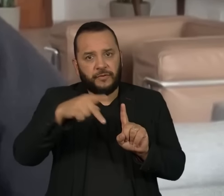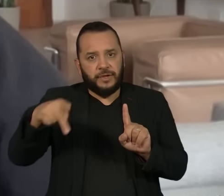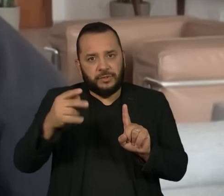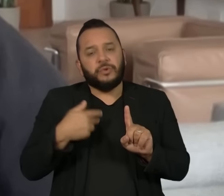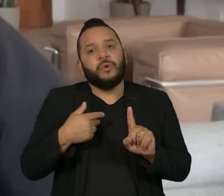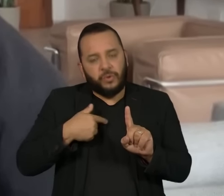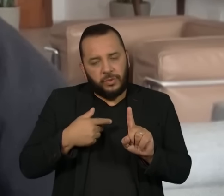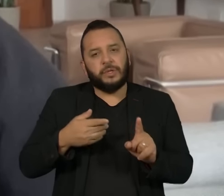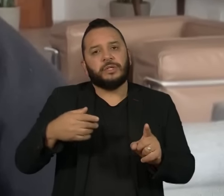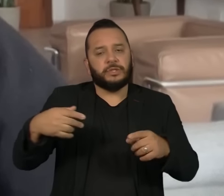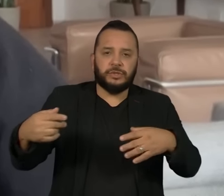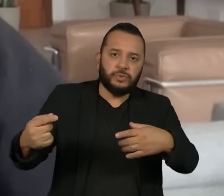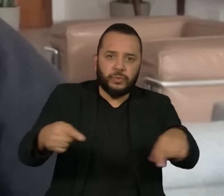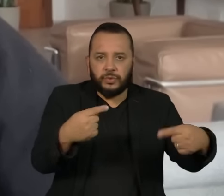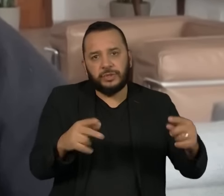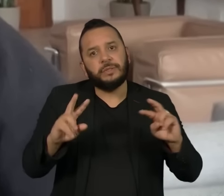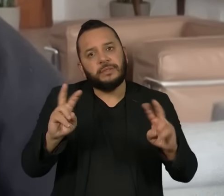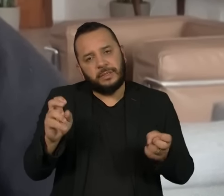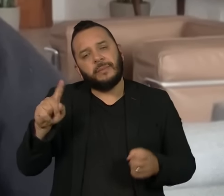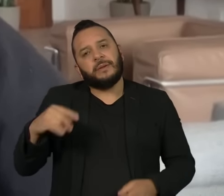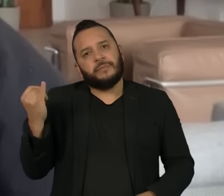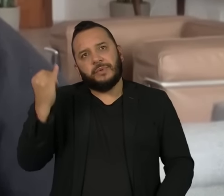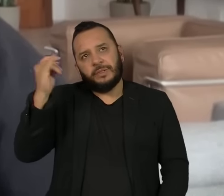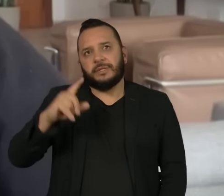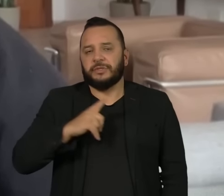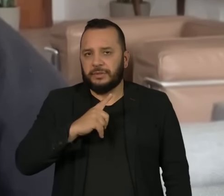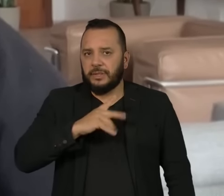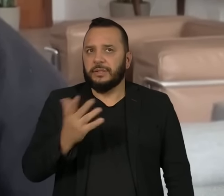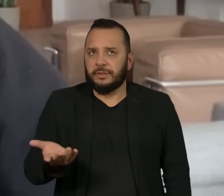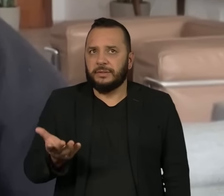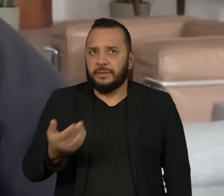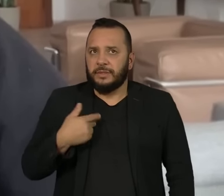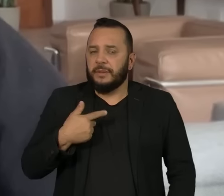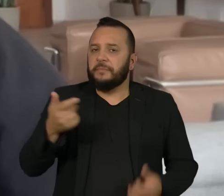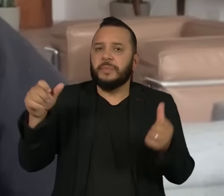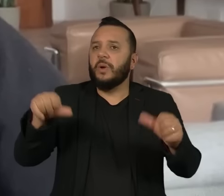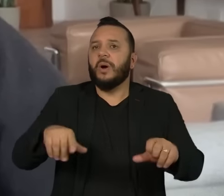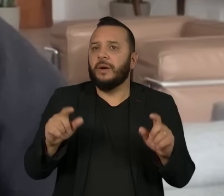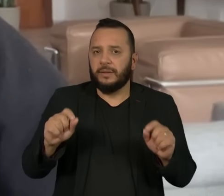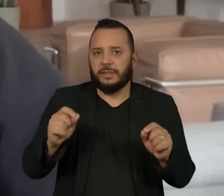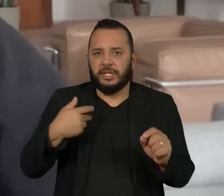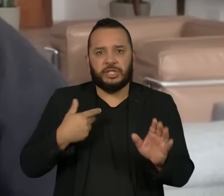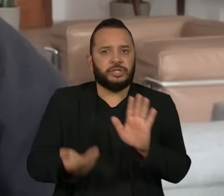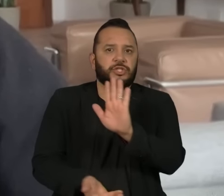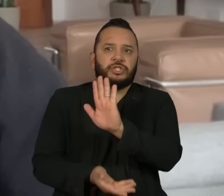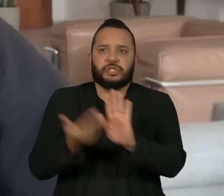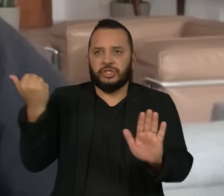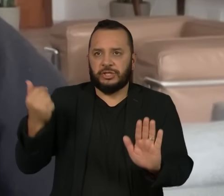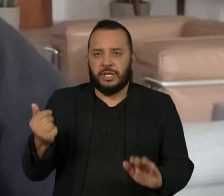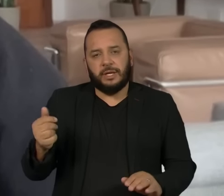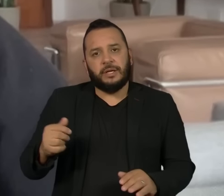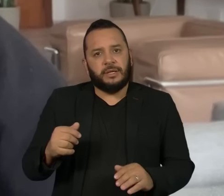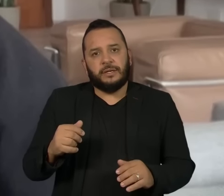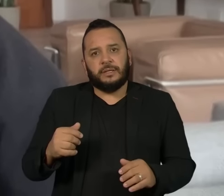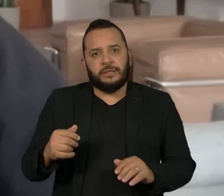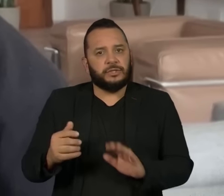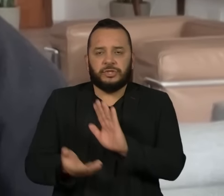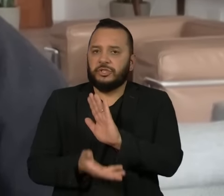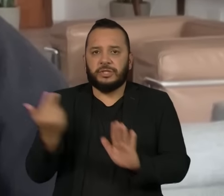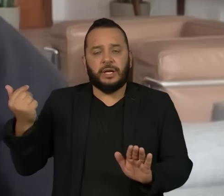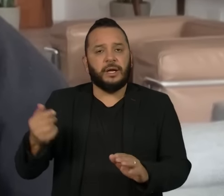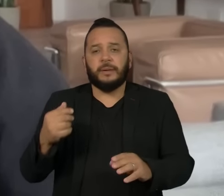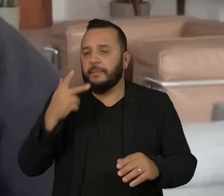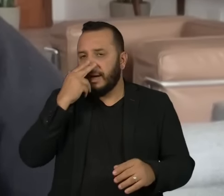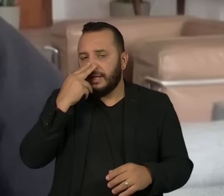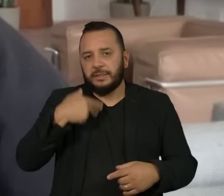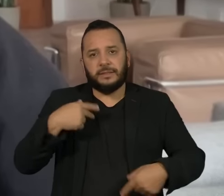possa discutir essas questões, eu acho que é muito bem-vindo, né? A pior coisa é você tirar o livro e não debater